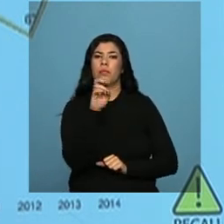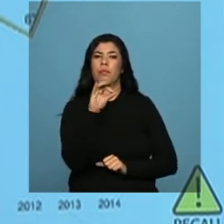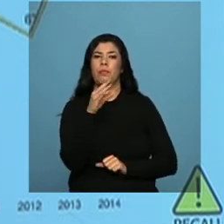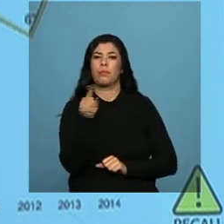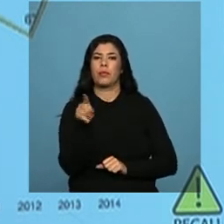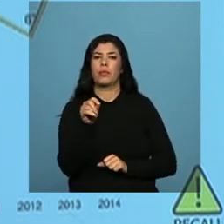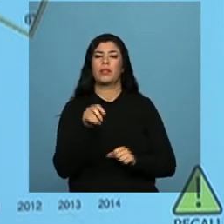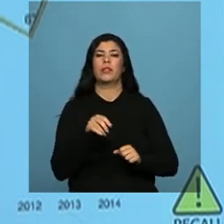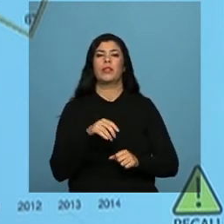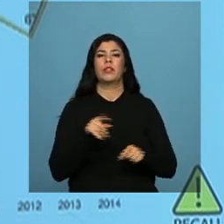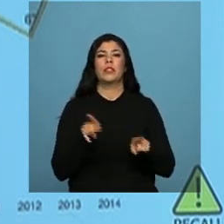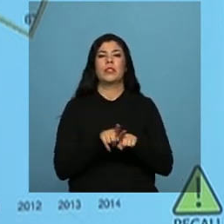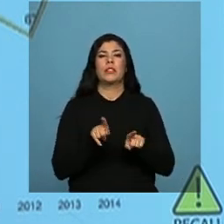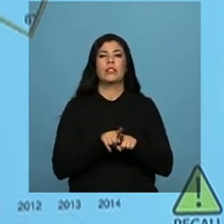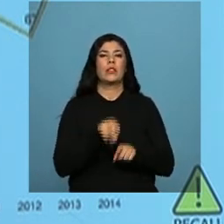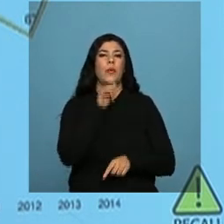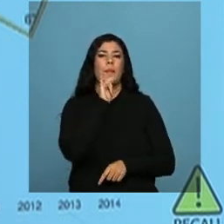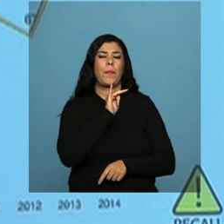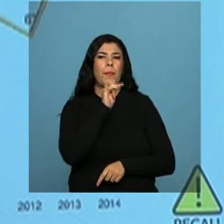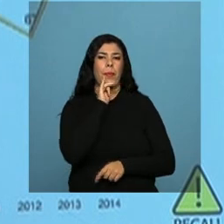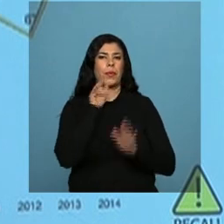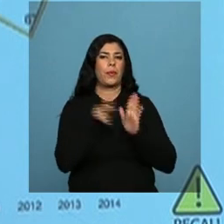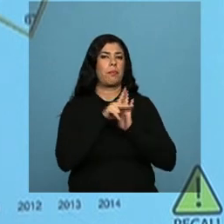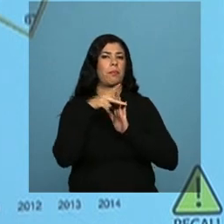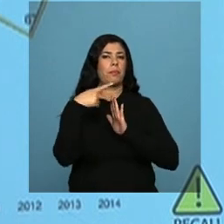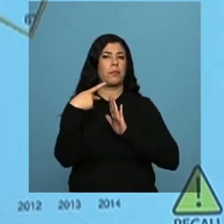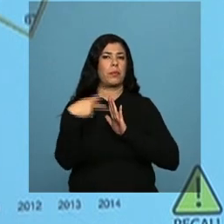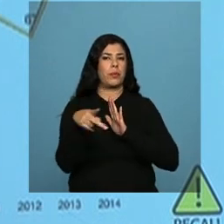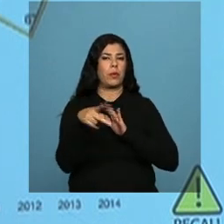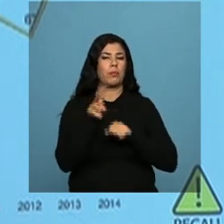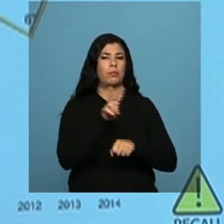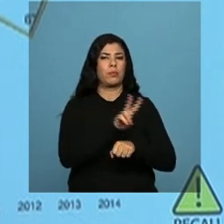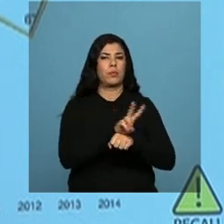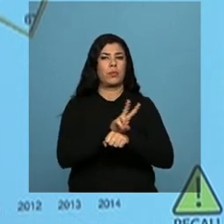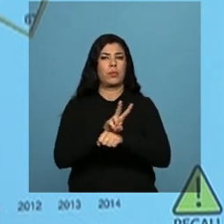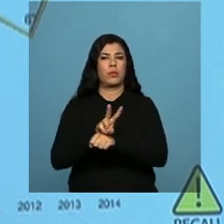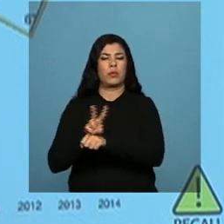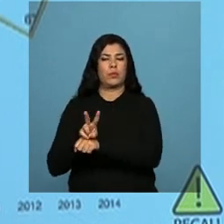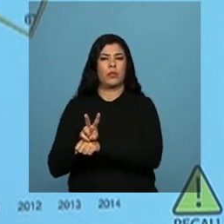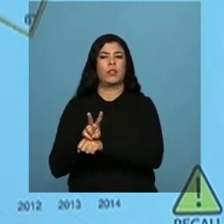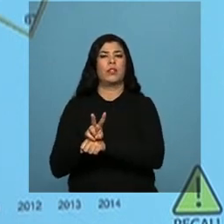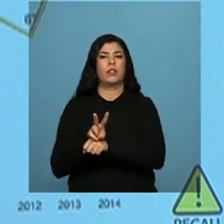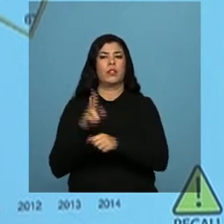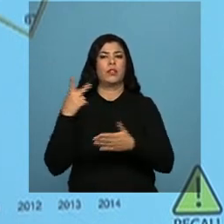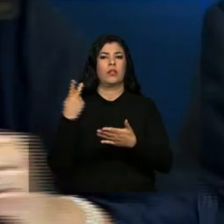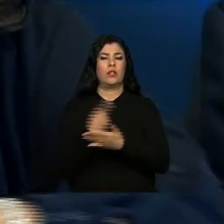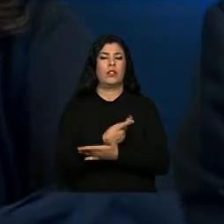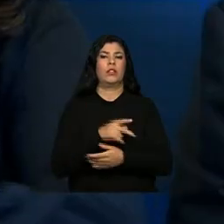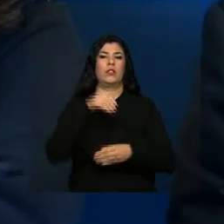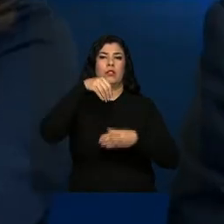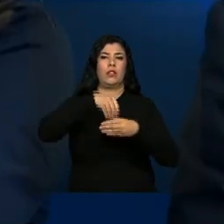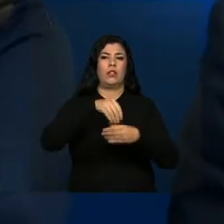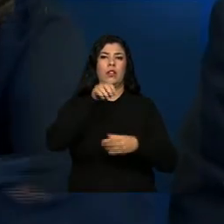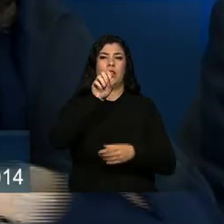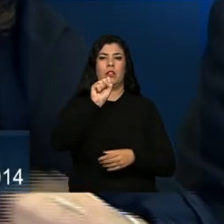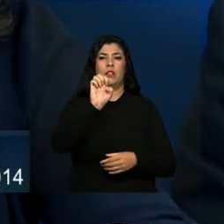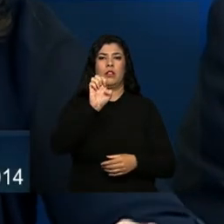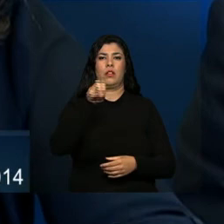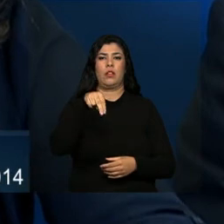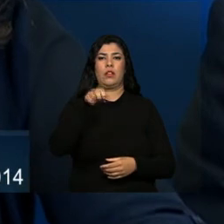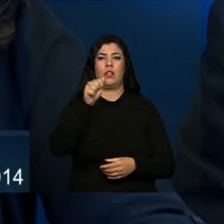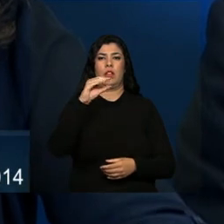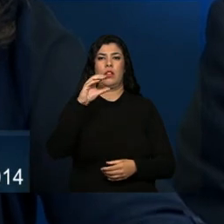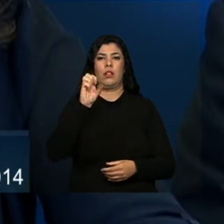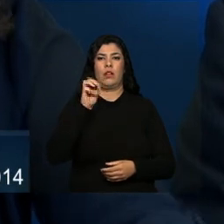seja por conta da própria para monitoramento próprio monitoramento das anacom seja por